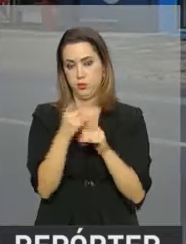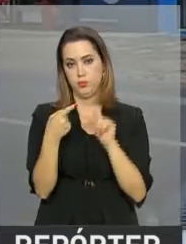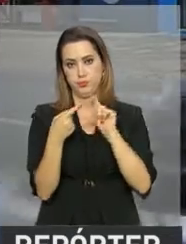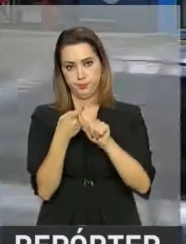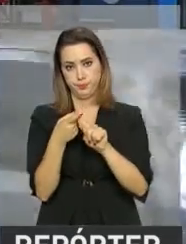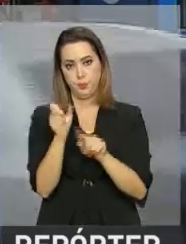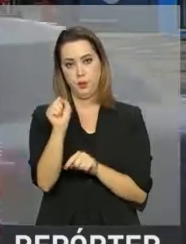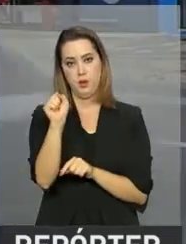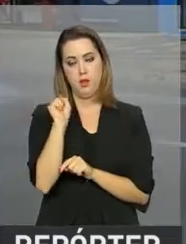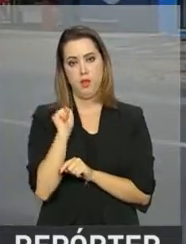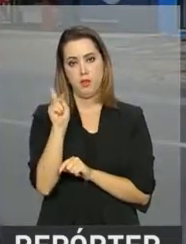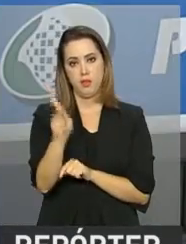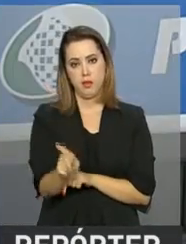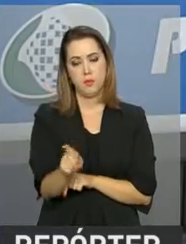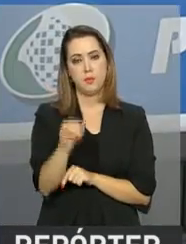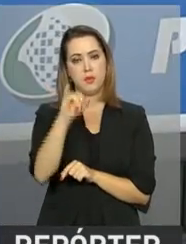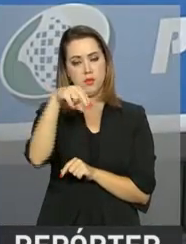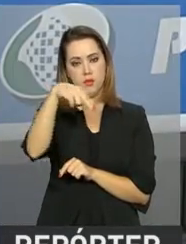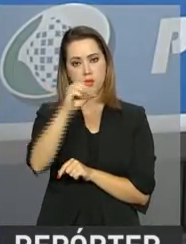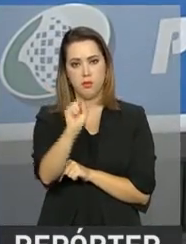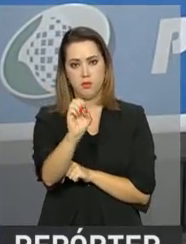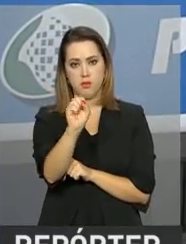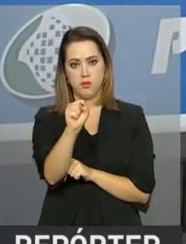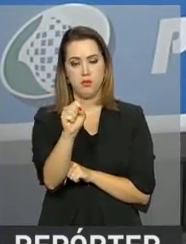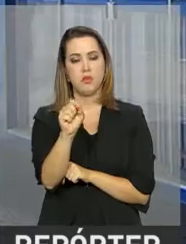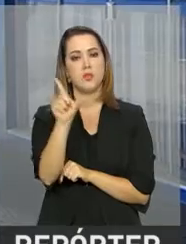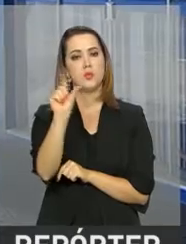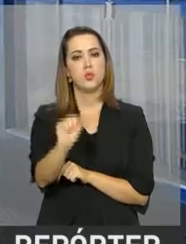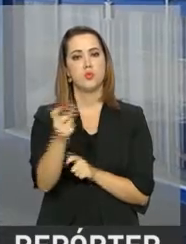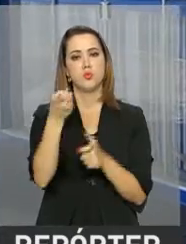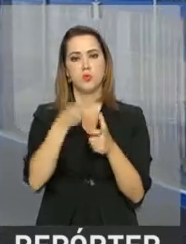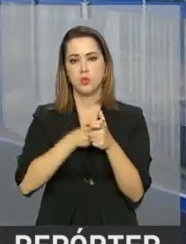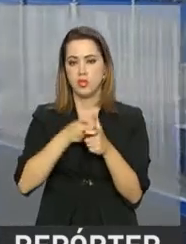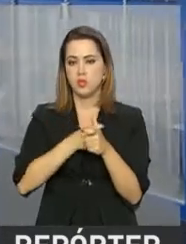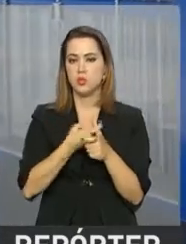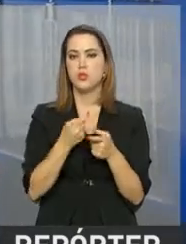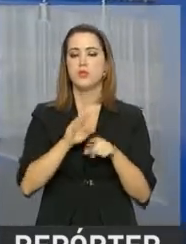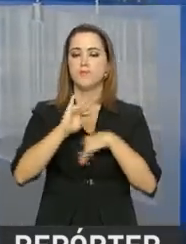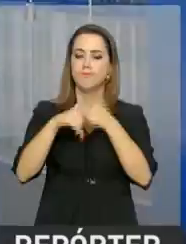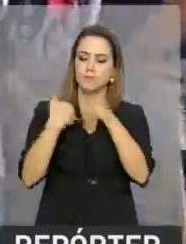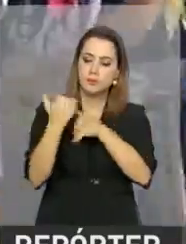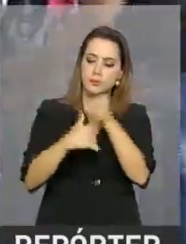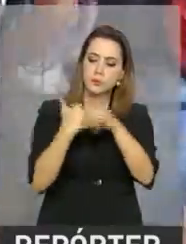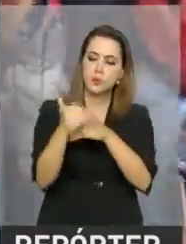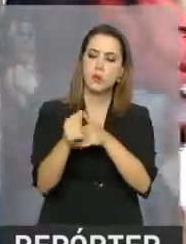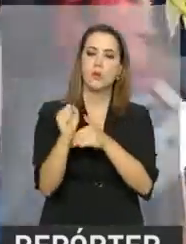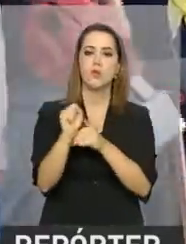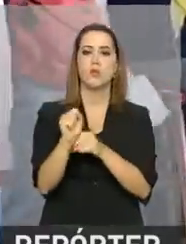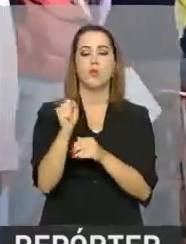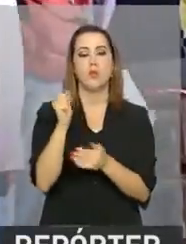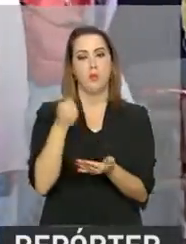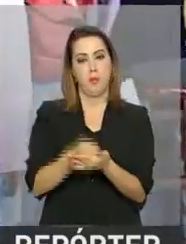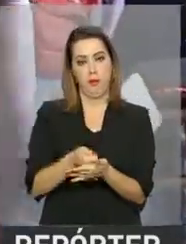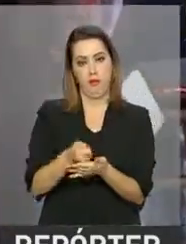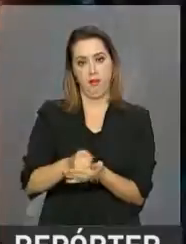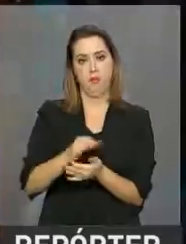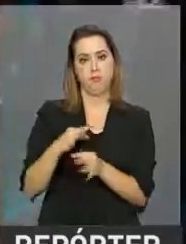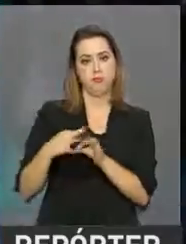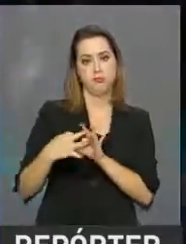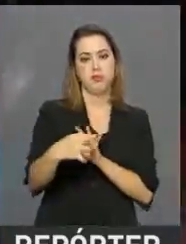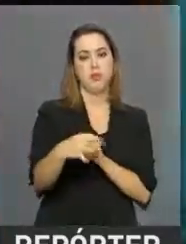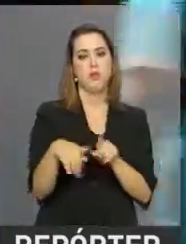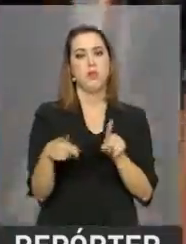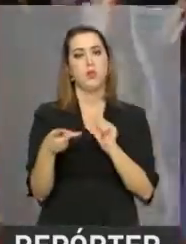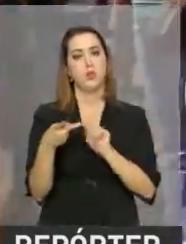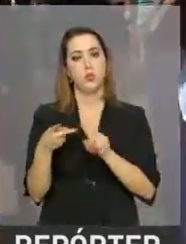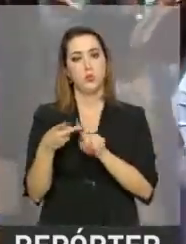da Previdência Social, para reduzir o saldo negativo e garantir os benefícios a longo prazo, e a que moderniza as relações